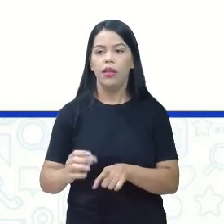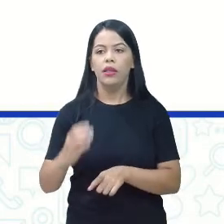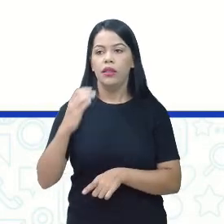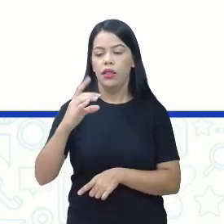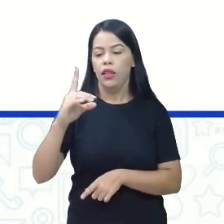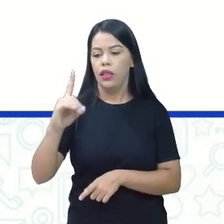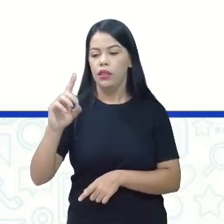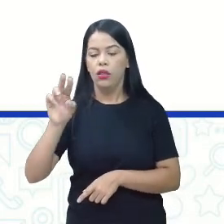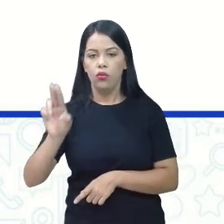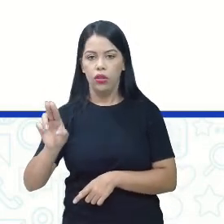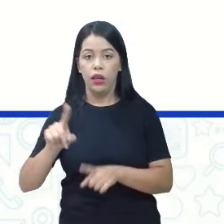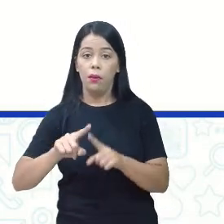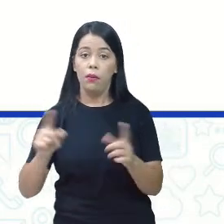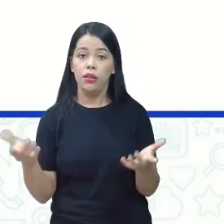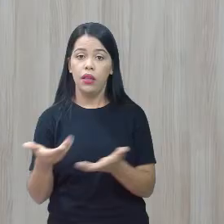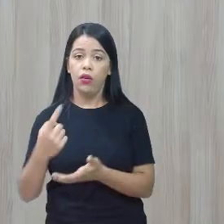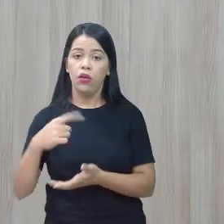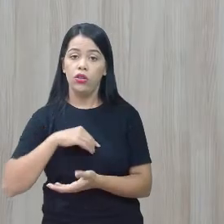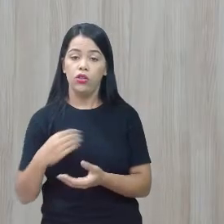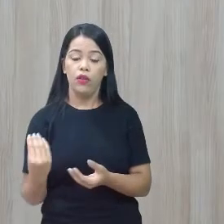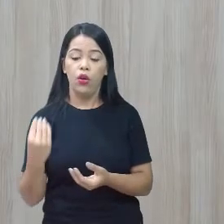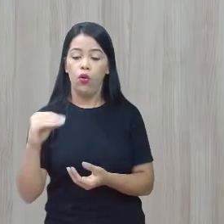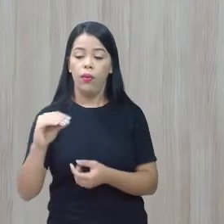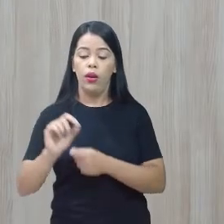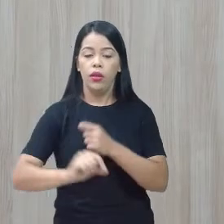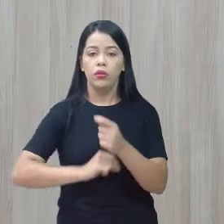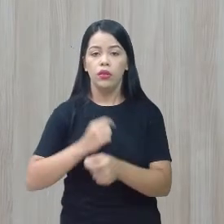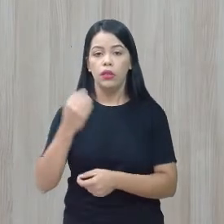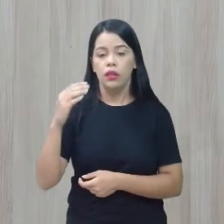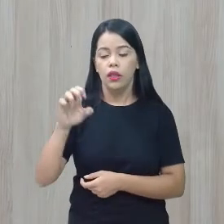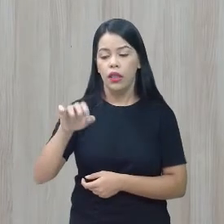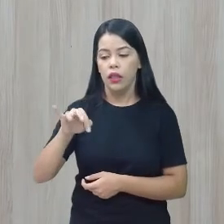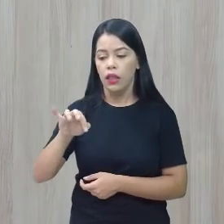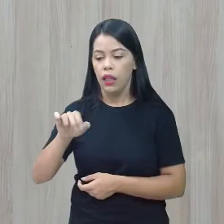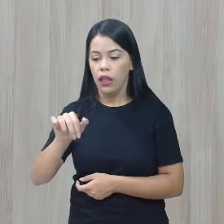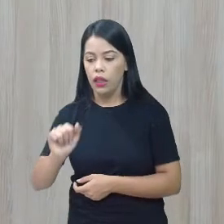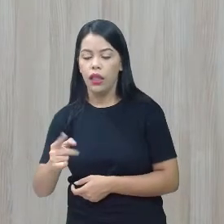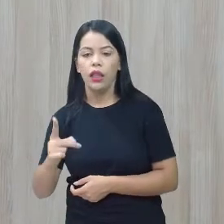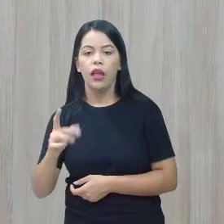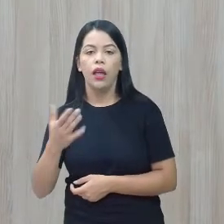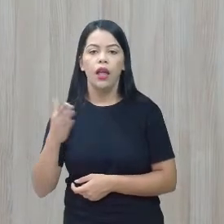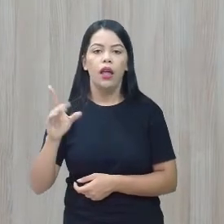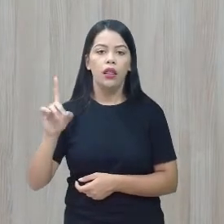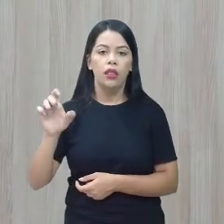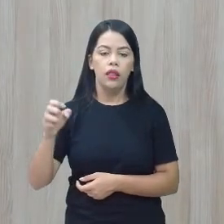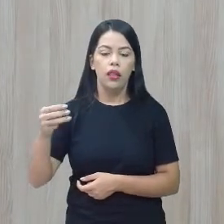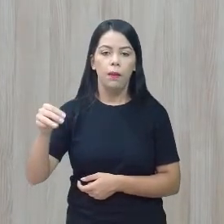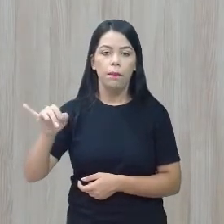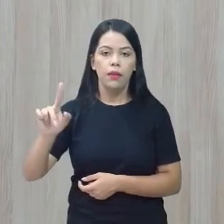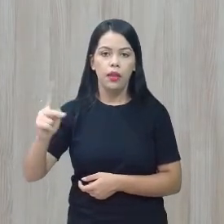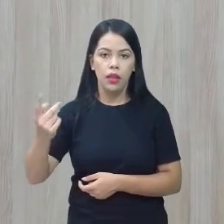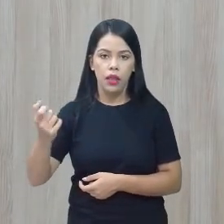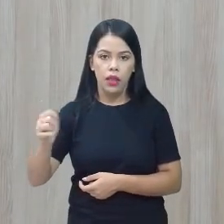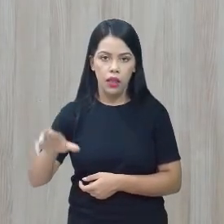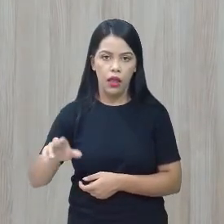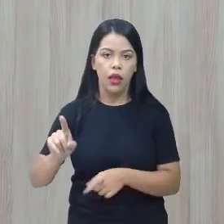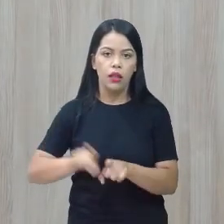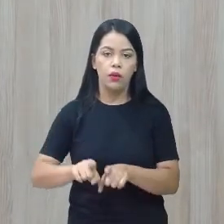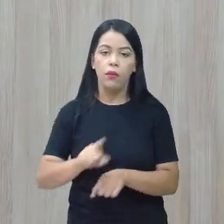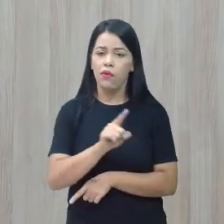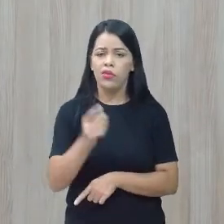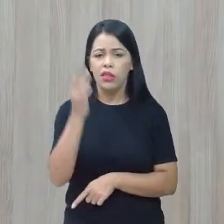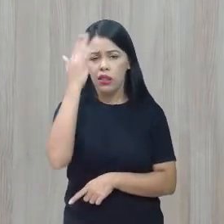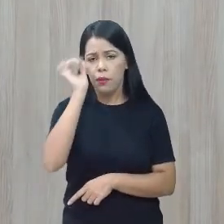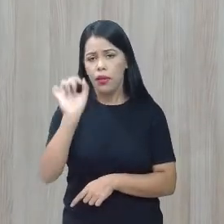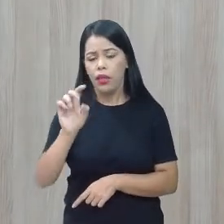dezena e unidade. Só que a gente vai completar centena de milhar, dezena de milhar e unidade de milhar, para você saber que é 1000, tá